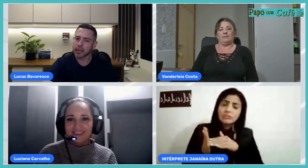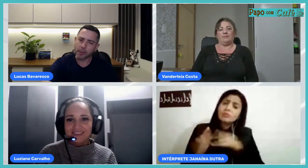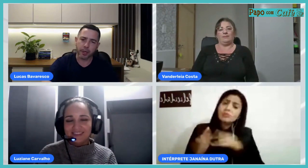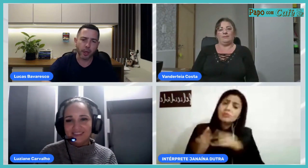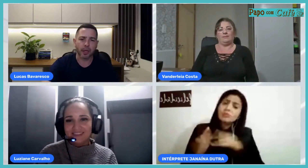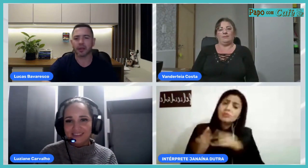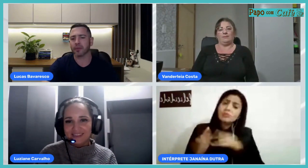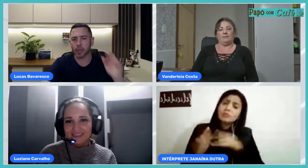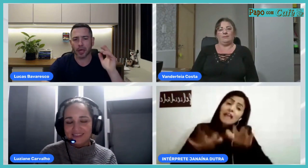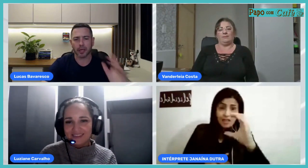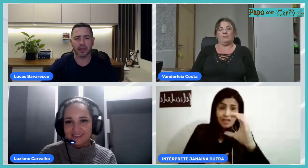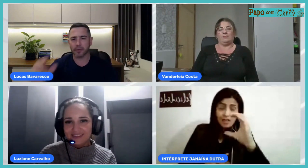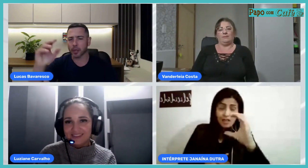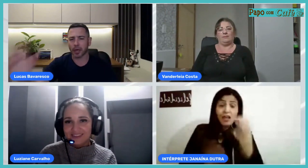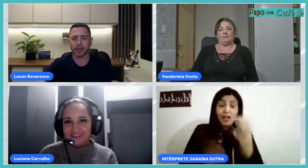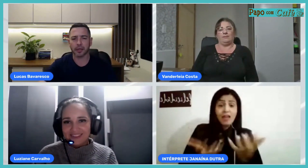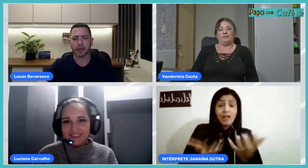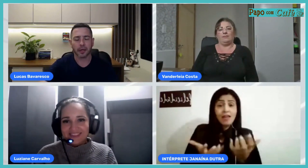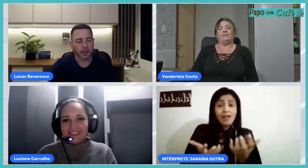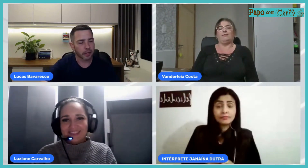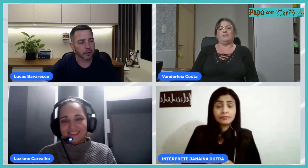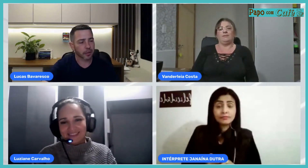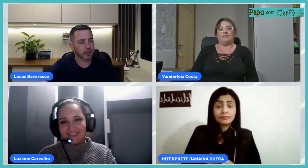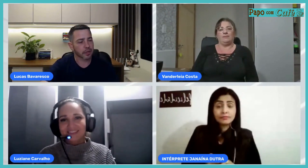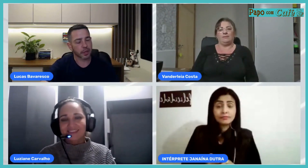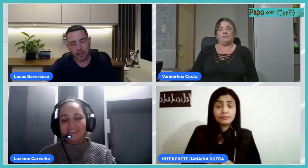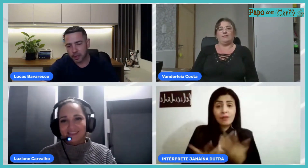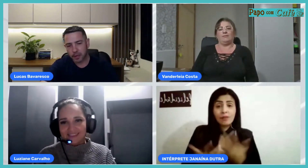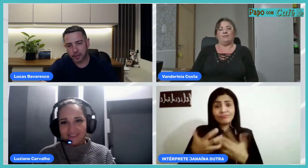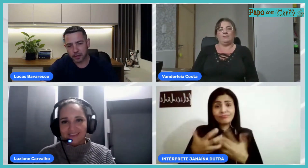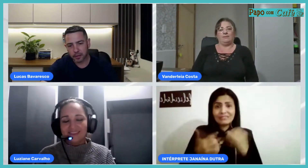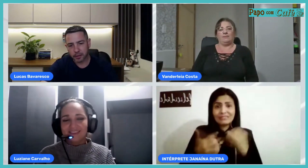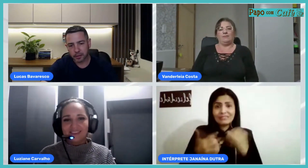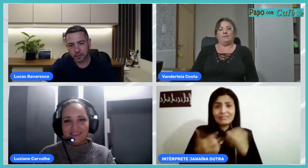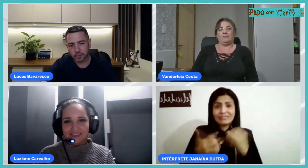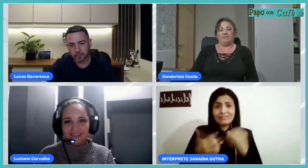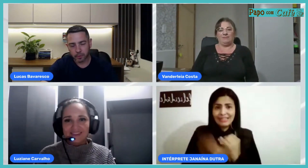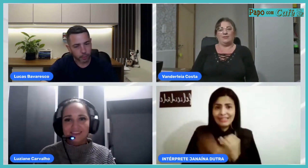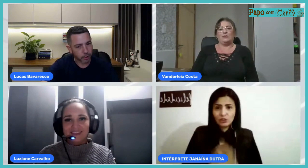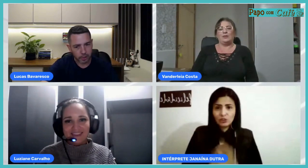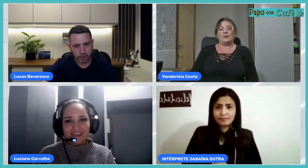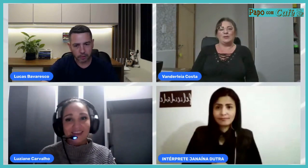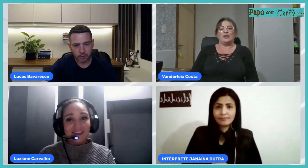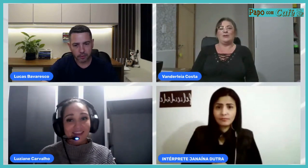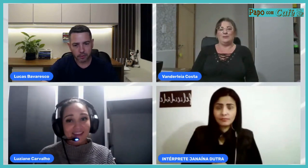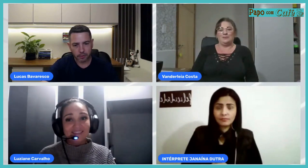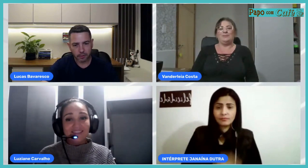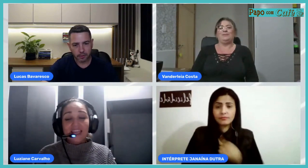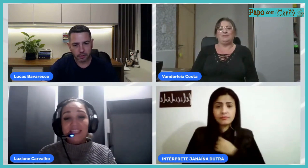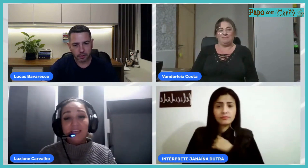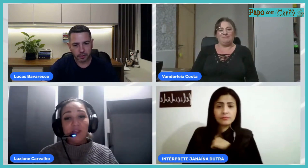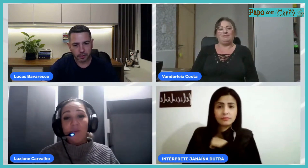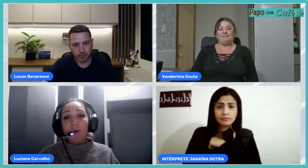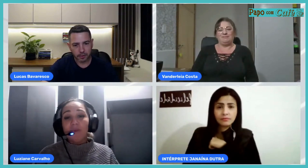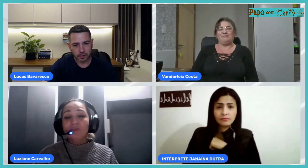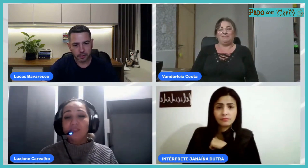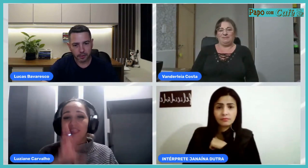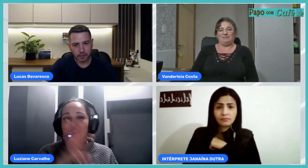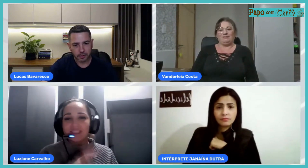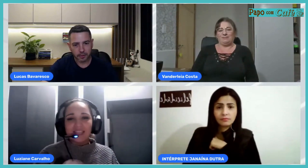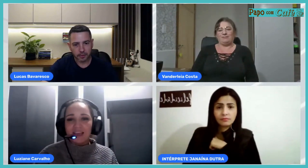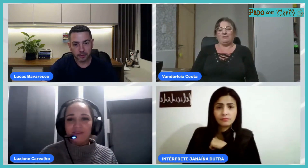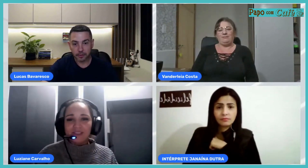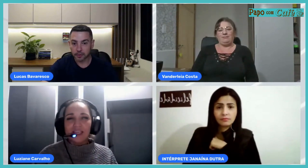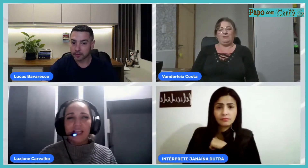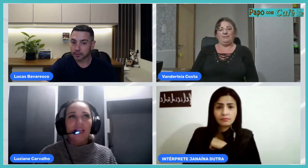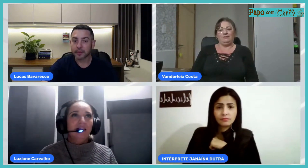assim, não, a gente tem que investir aqui, investir ali. Eu digo assim, gente, só um pouquinho. Não, e no momento que